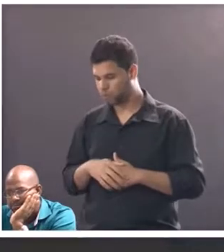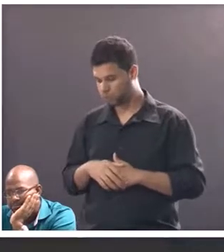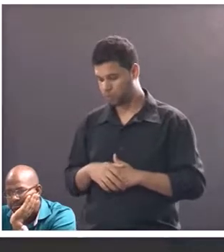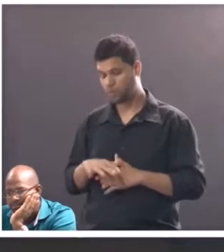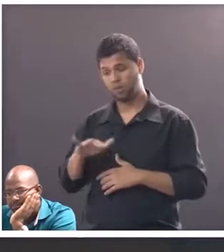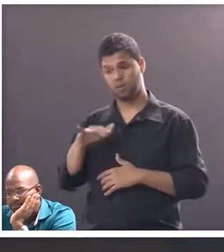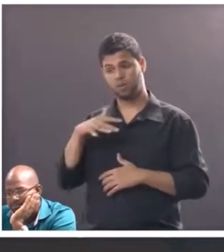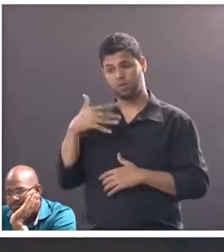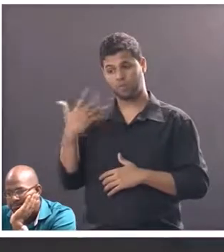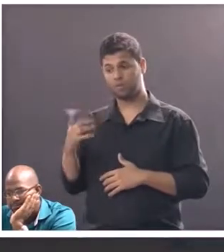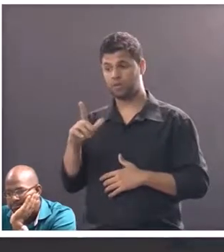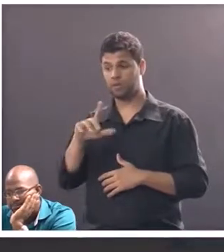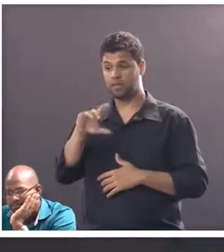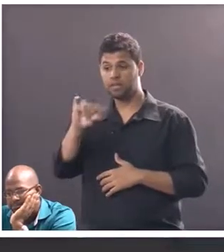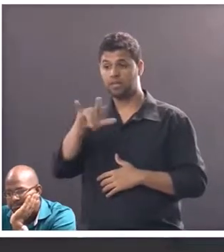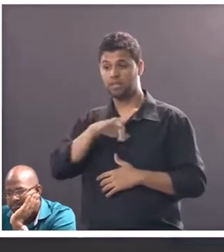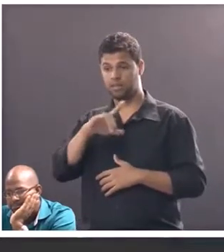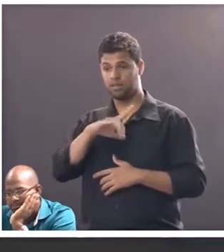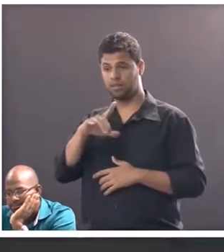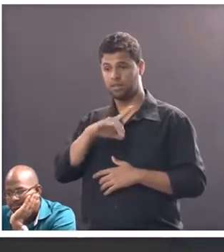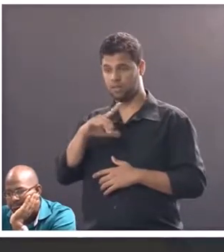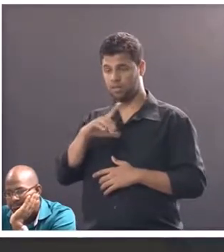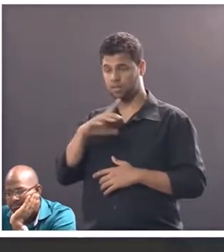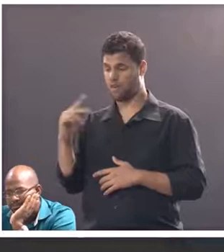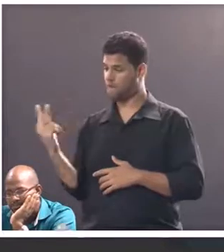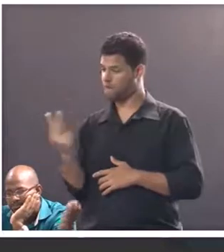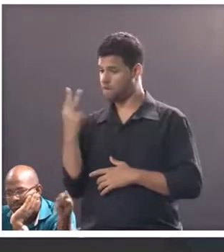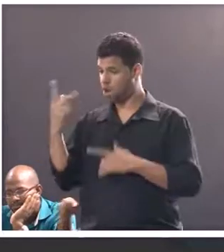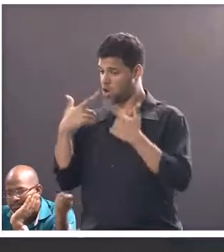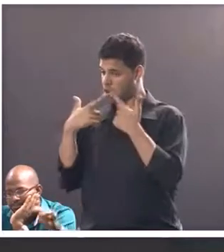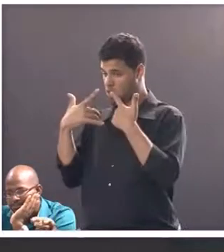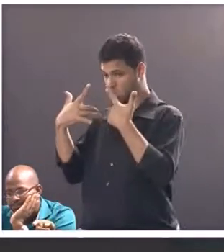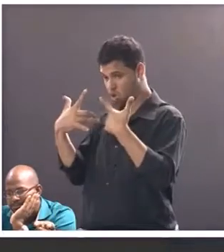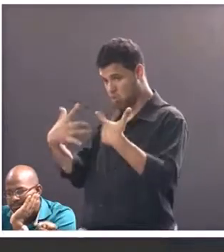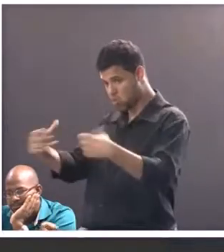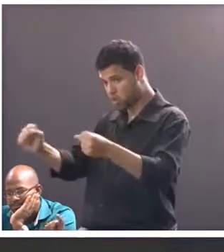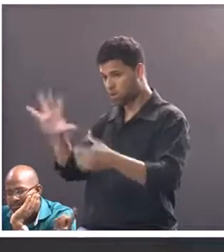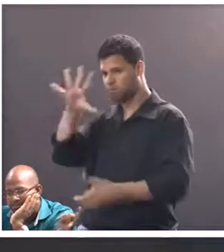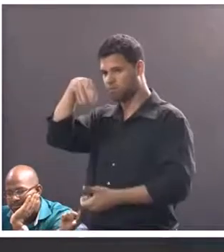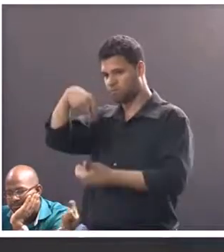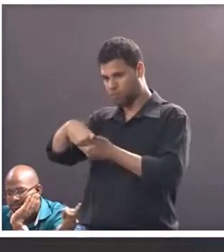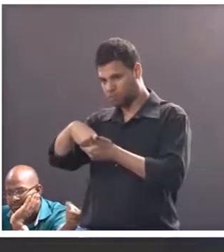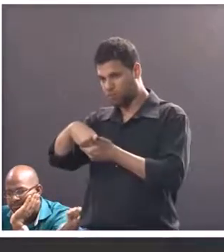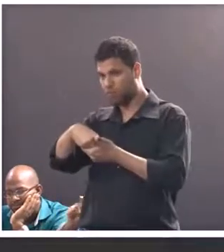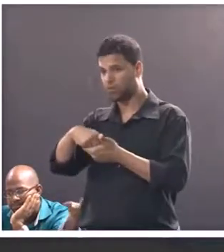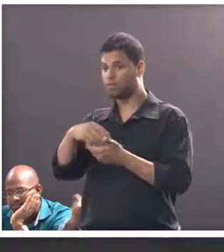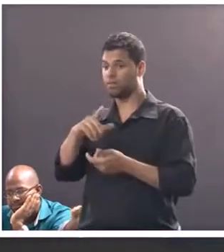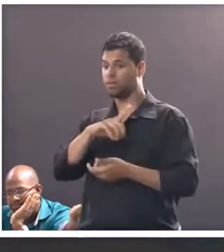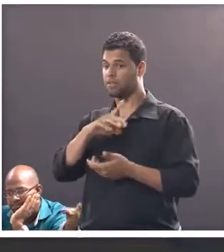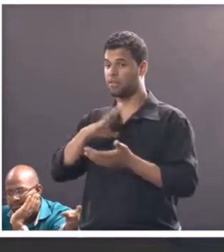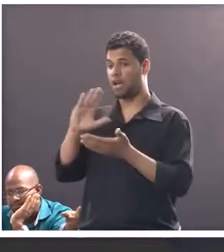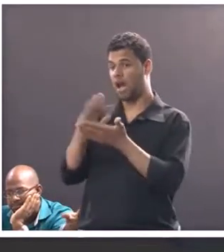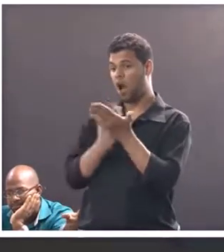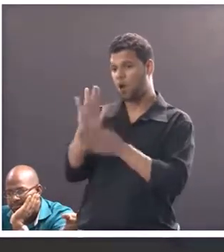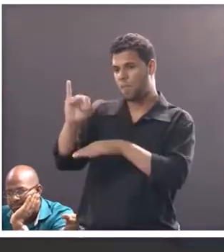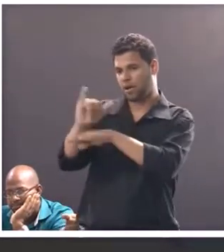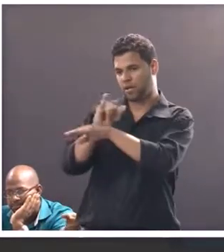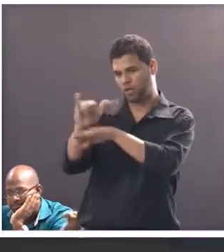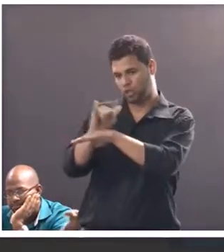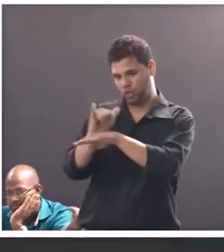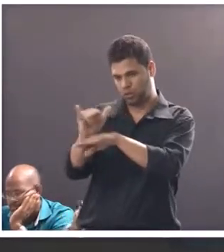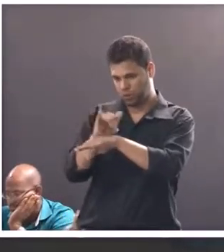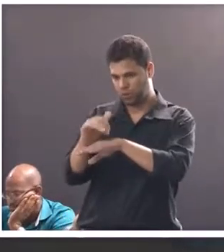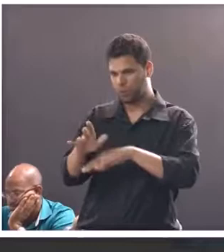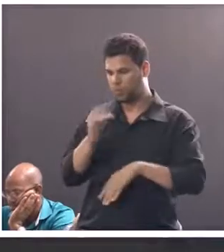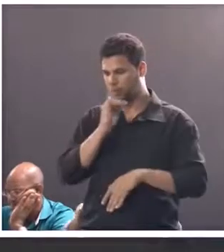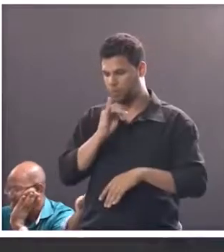E quando há divergência por valor linguístico ou extralinguístico, eu tenho algumas ferramentas aí.